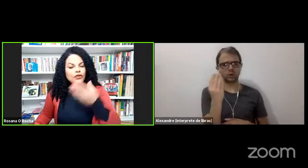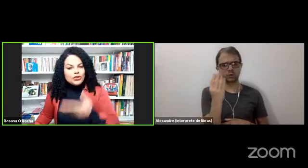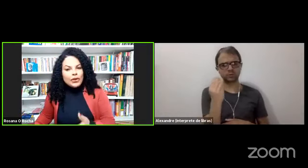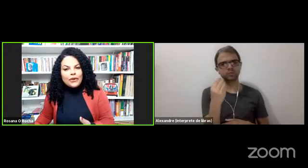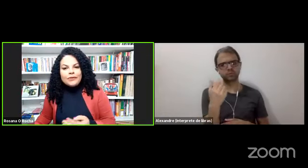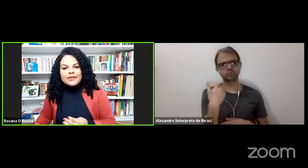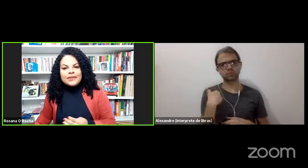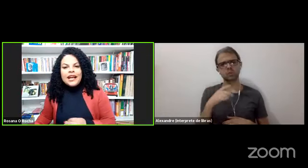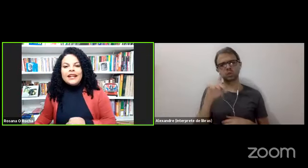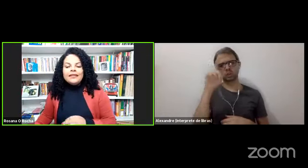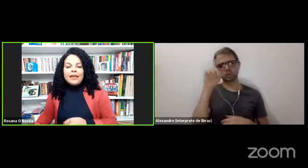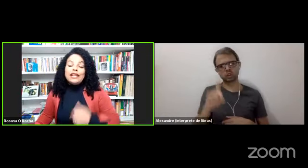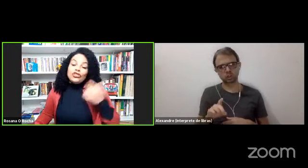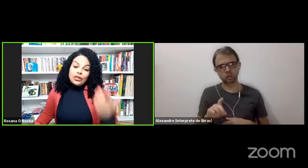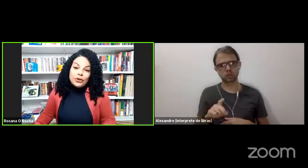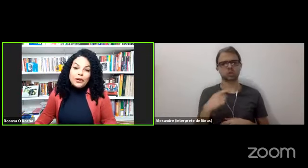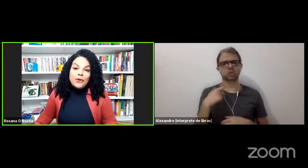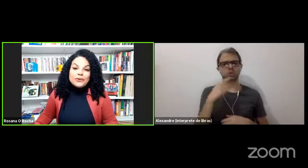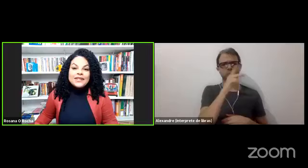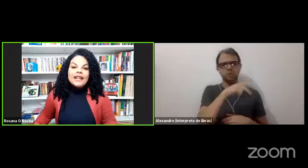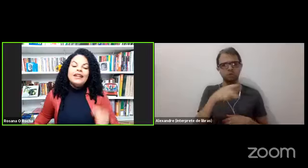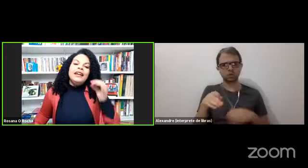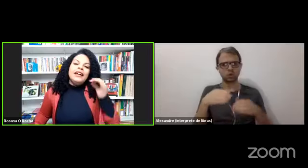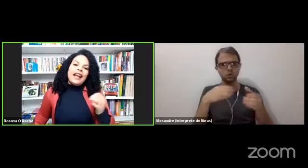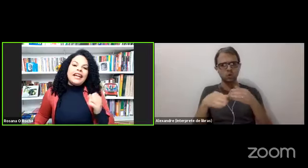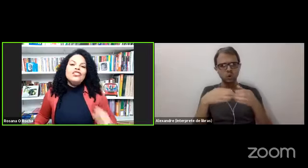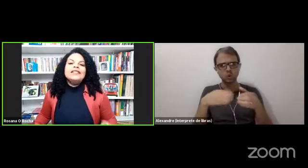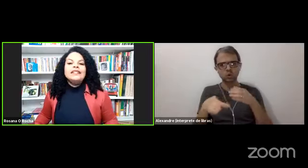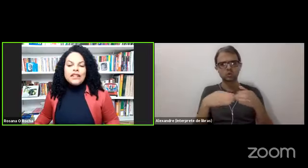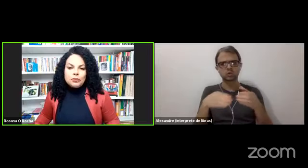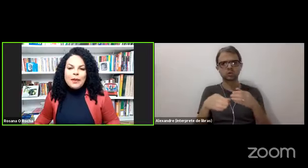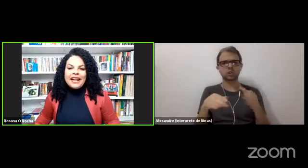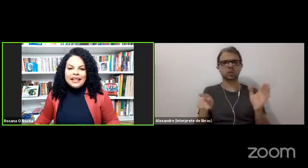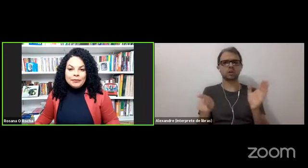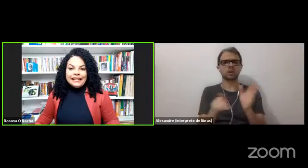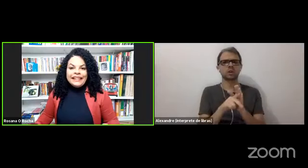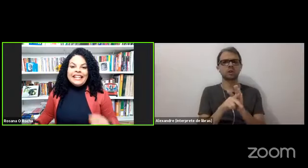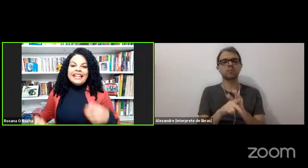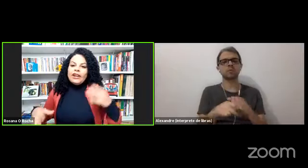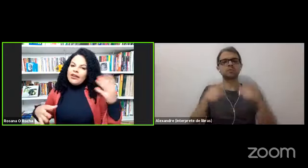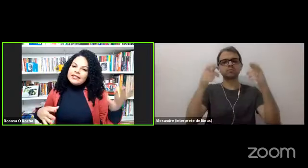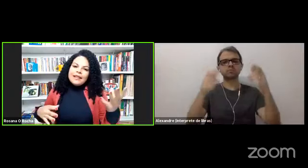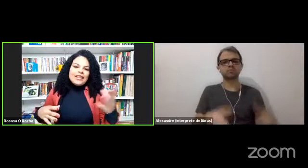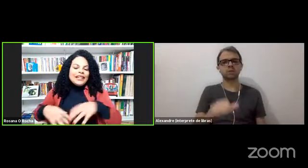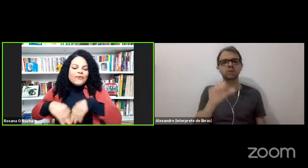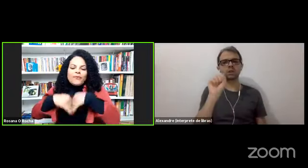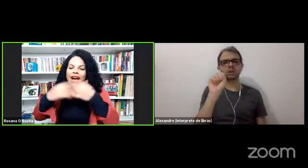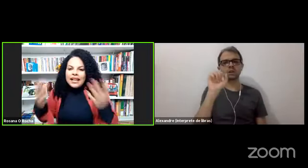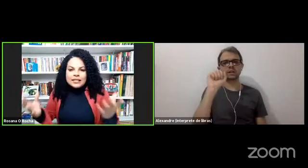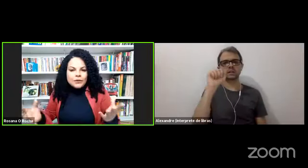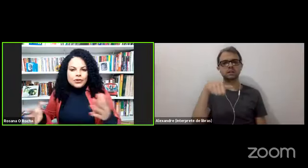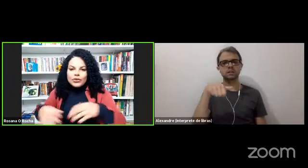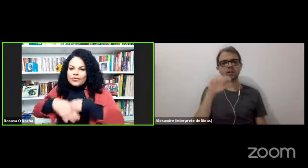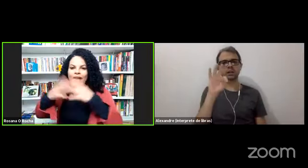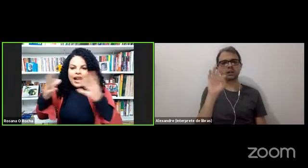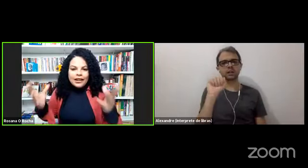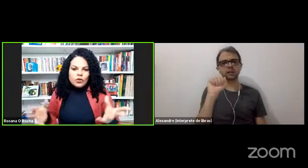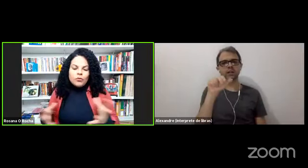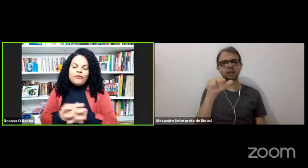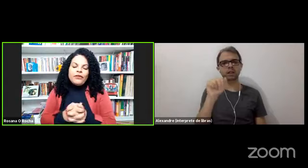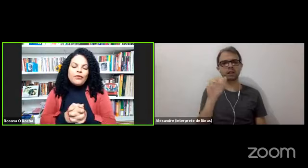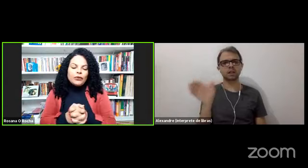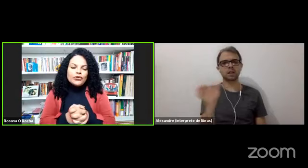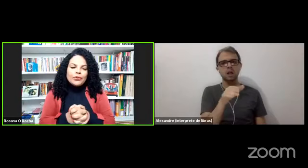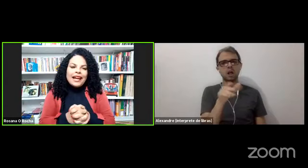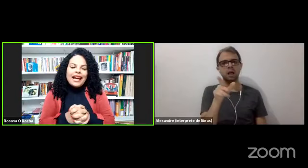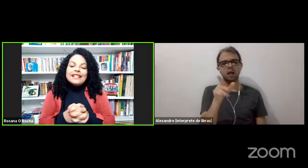diretora, professora concursada também, diretora concursada na rede de Santana de Parnaíba. E nós temos aqui várias pessoas de vários, como